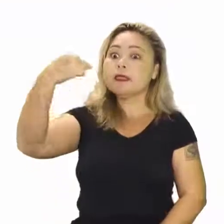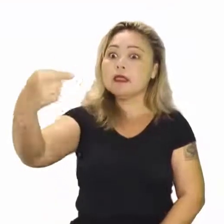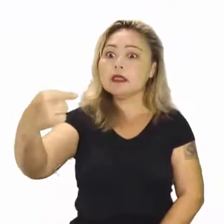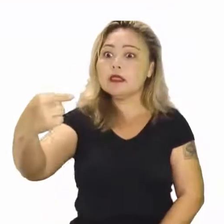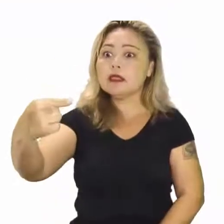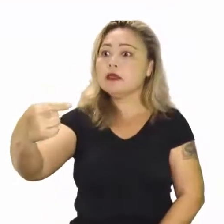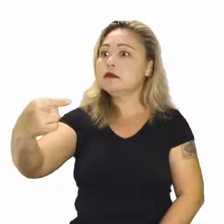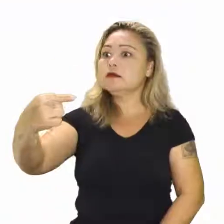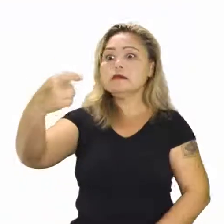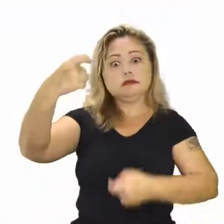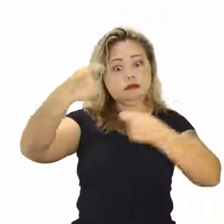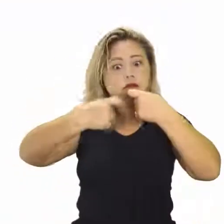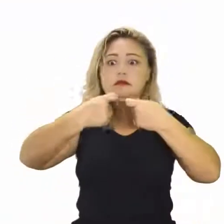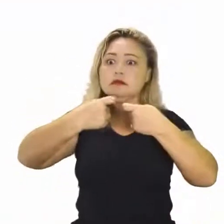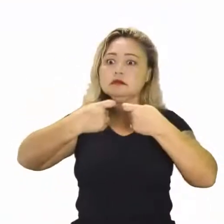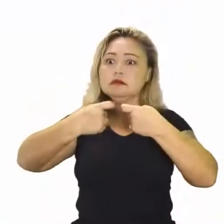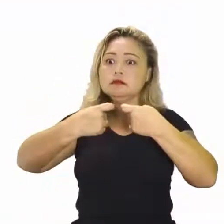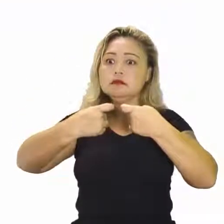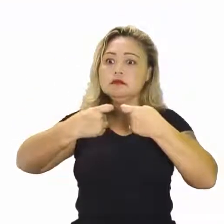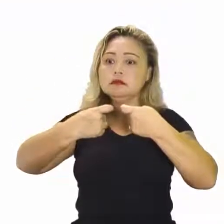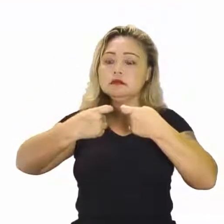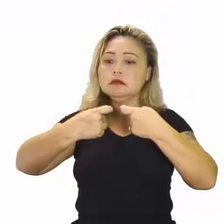Pós-guerra.